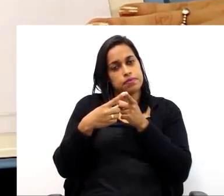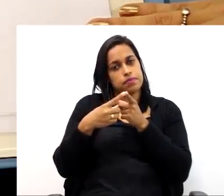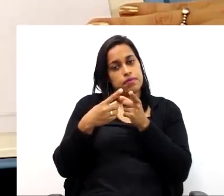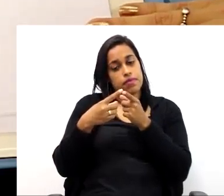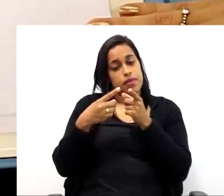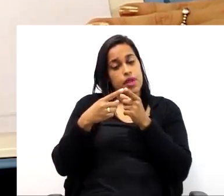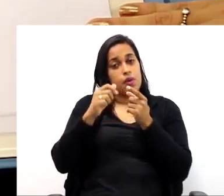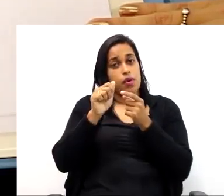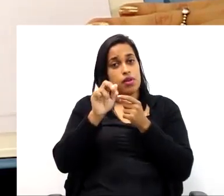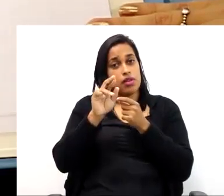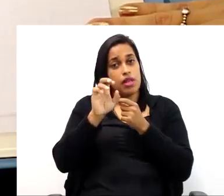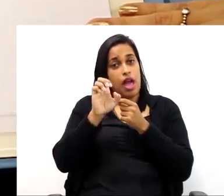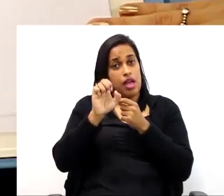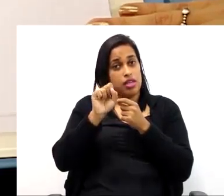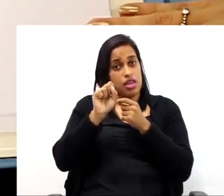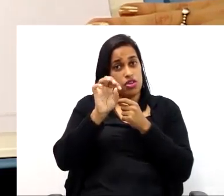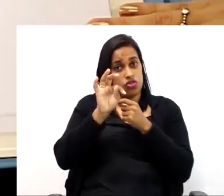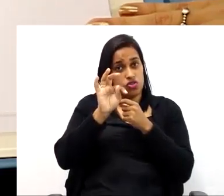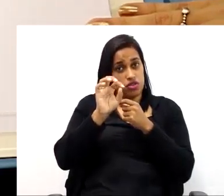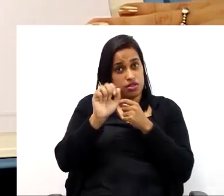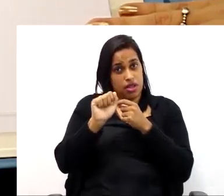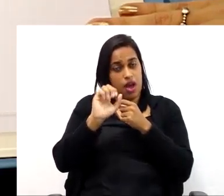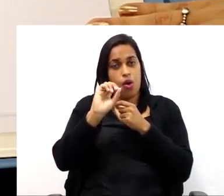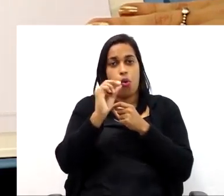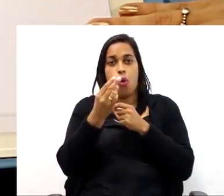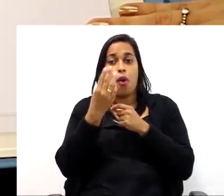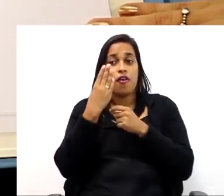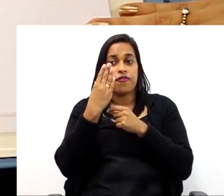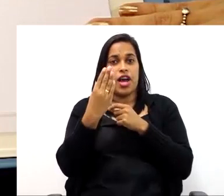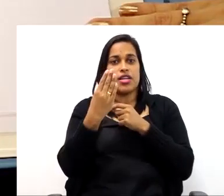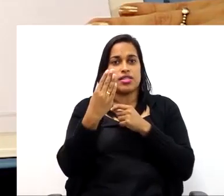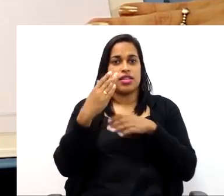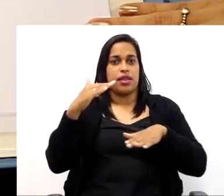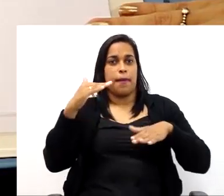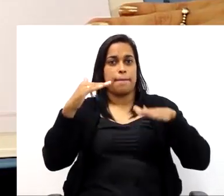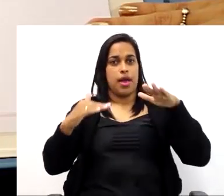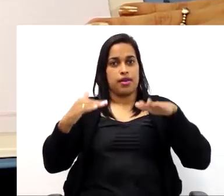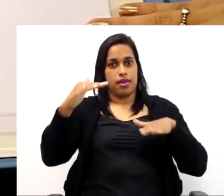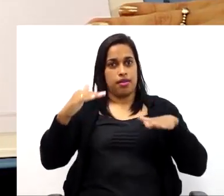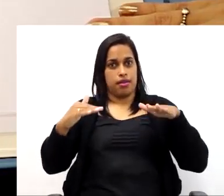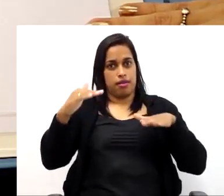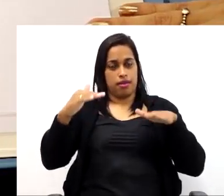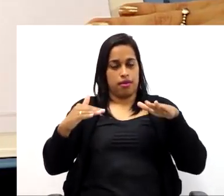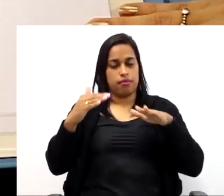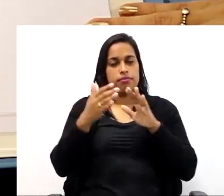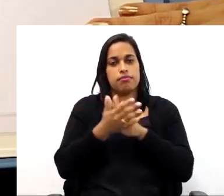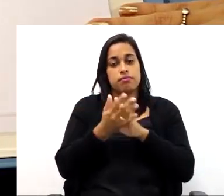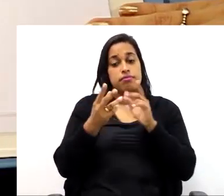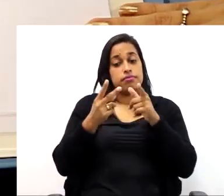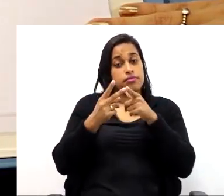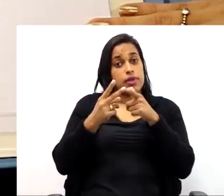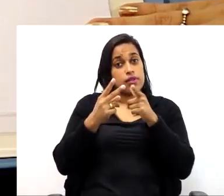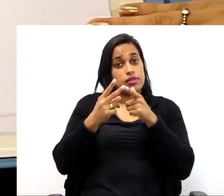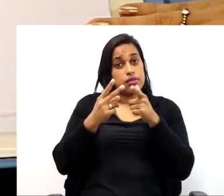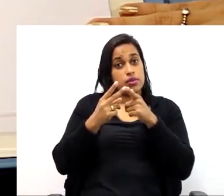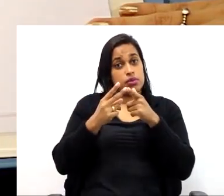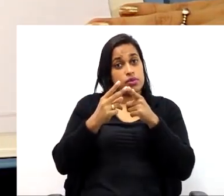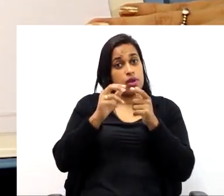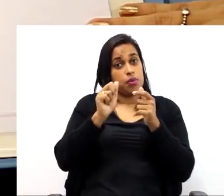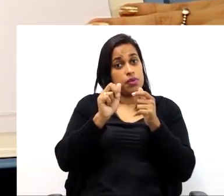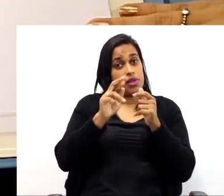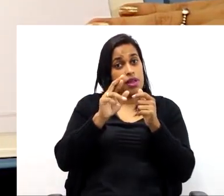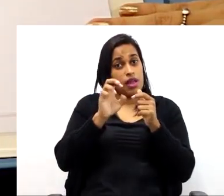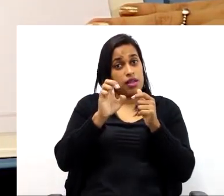é quando a aresta ou face está paralela. A segunda posição é quando a aresta ou